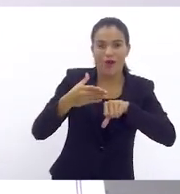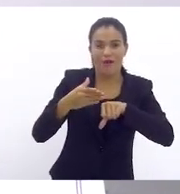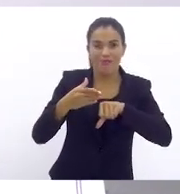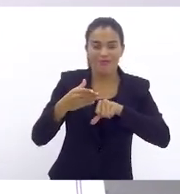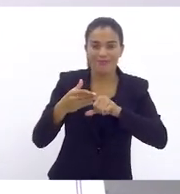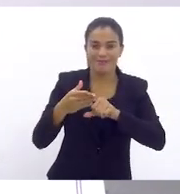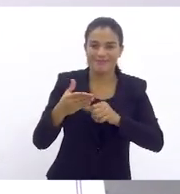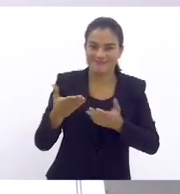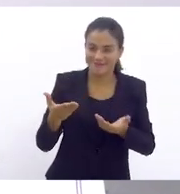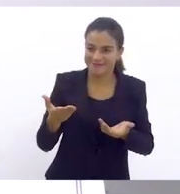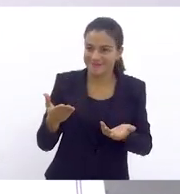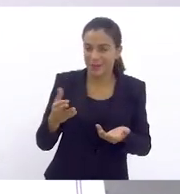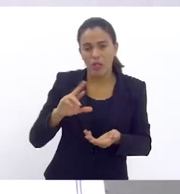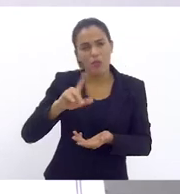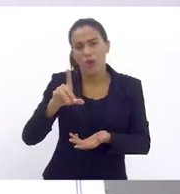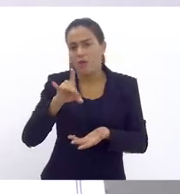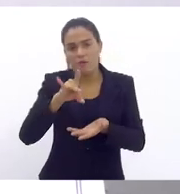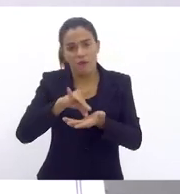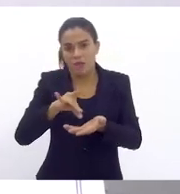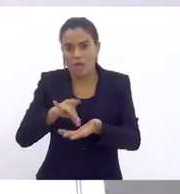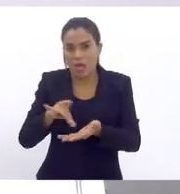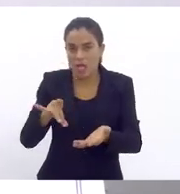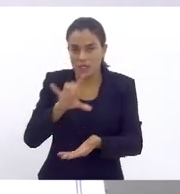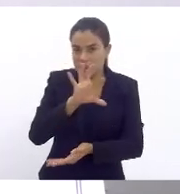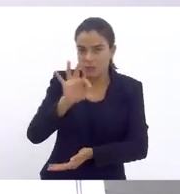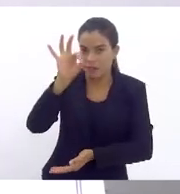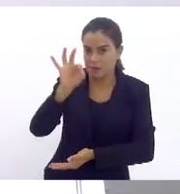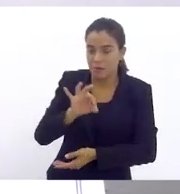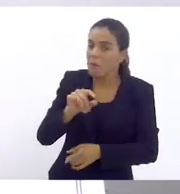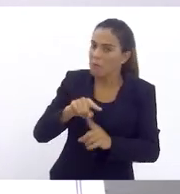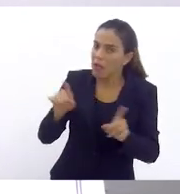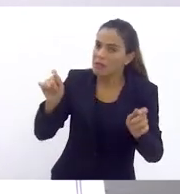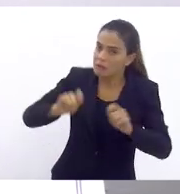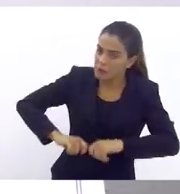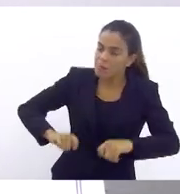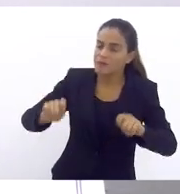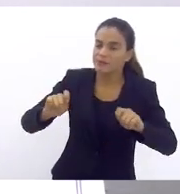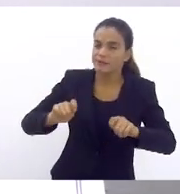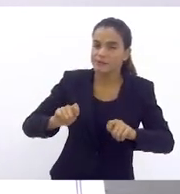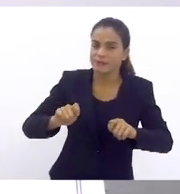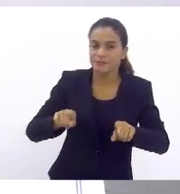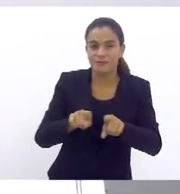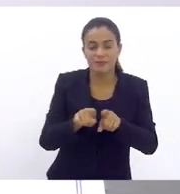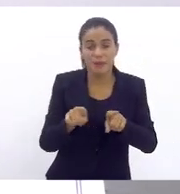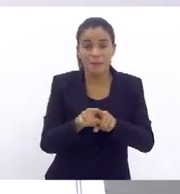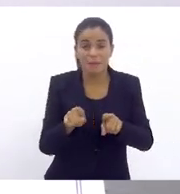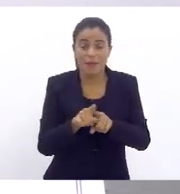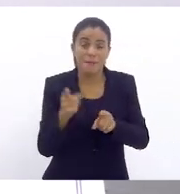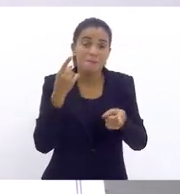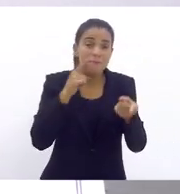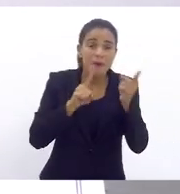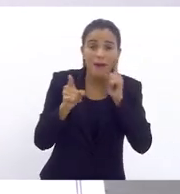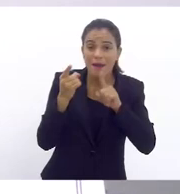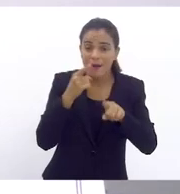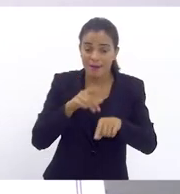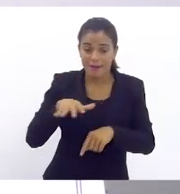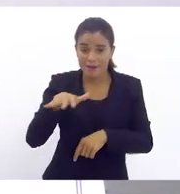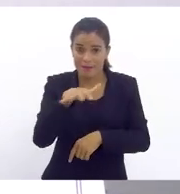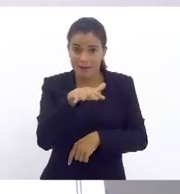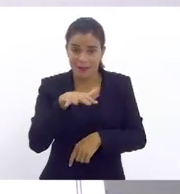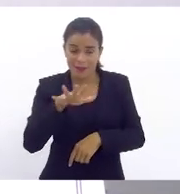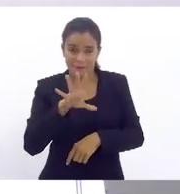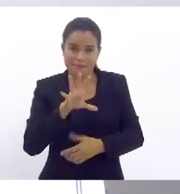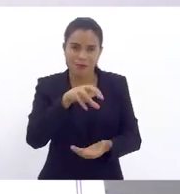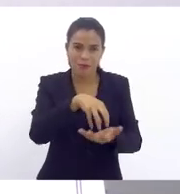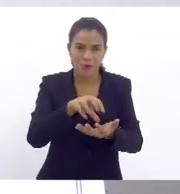estado não é uma verdade absoluta que eu tô dizendo aqui mas é possível que a gente chegue a isso particularmente Maricá na área do complexo